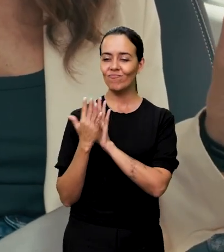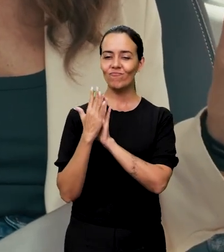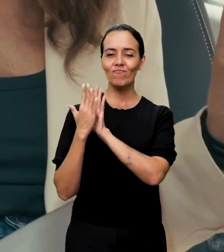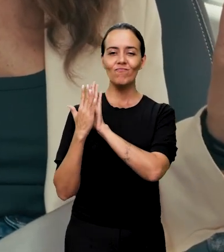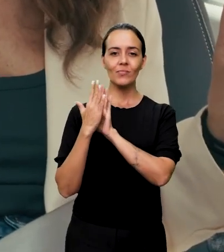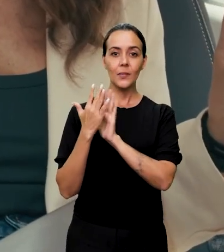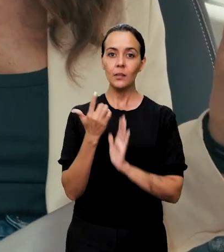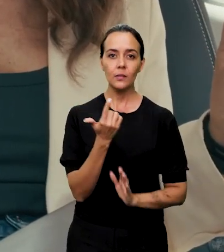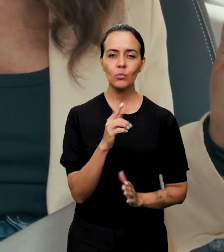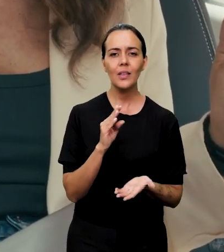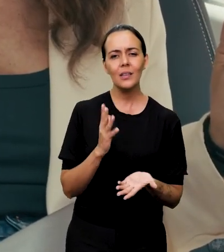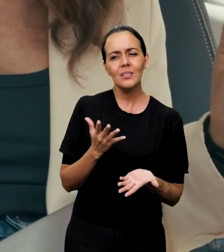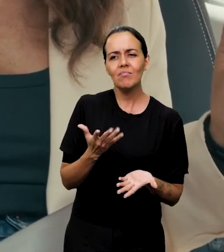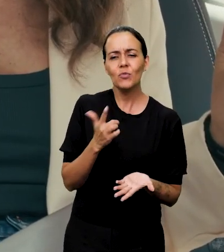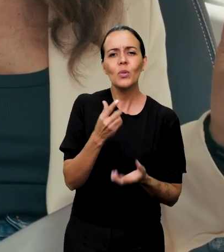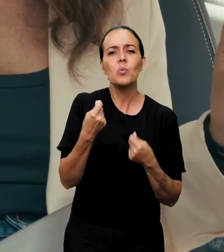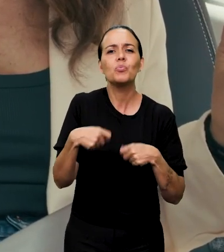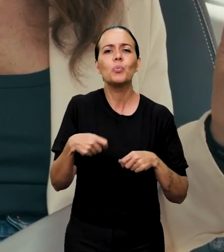erótico, né? Mas assim...